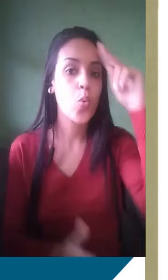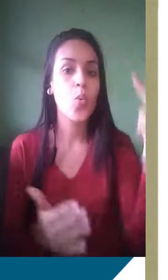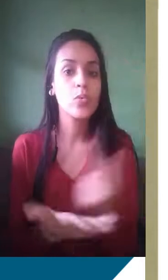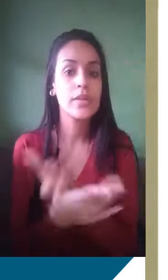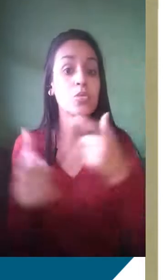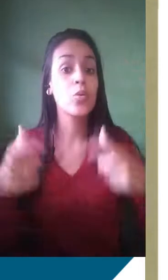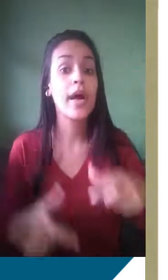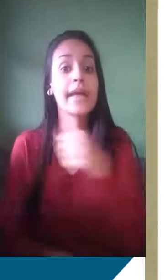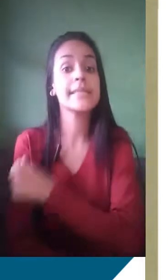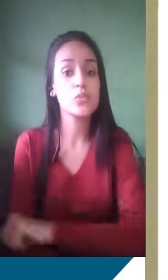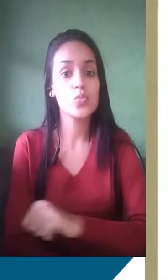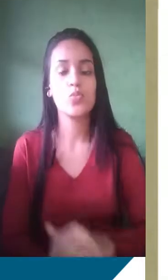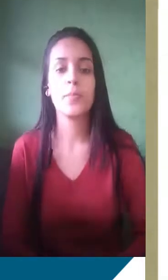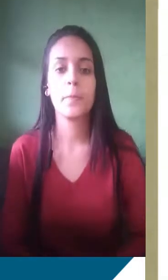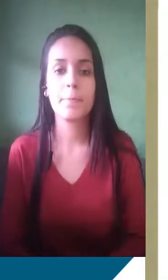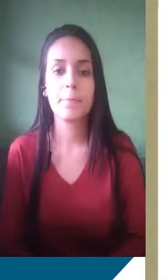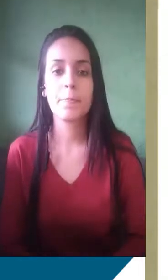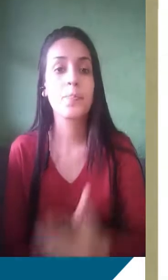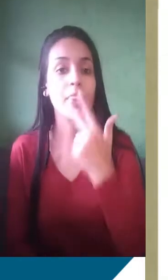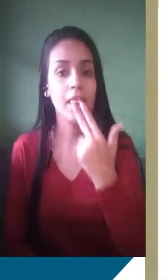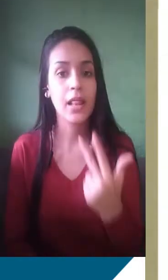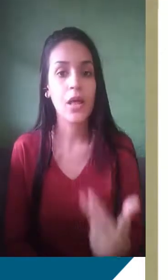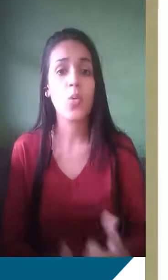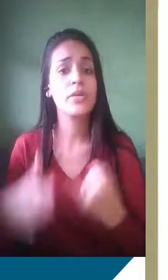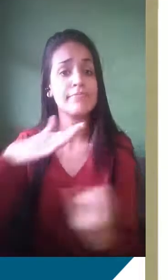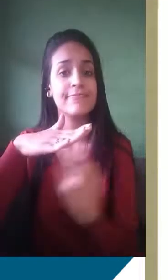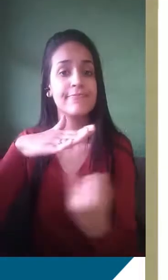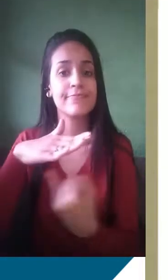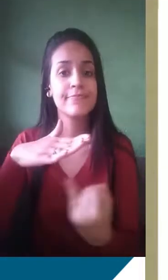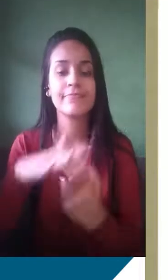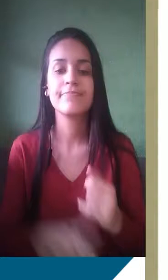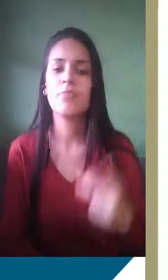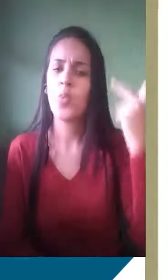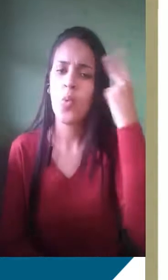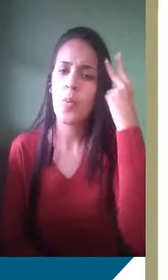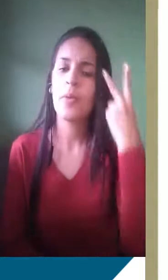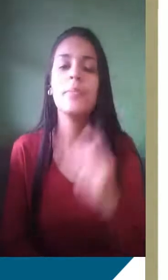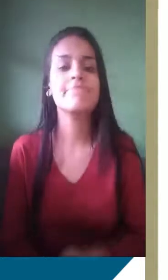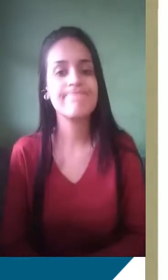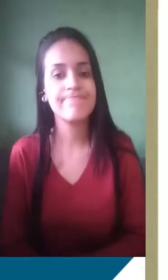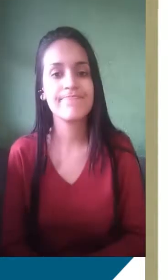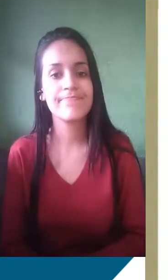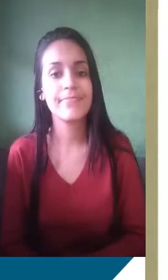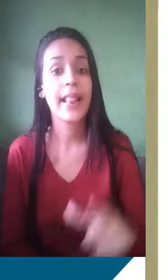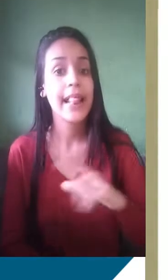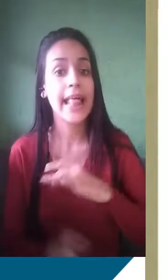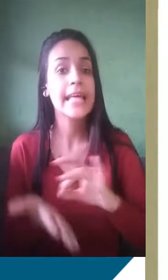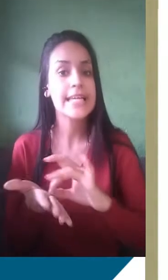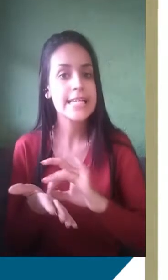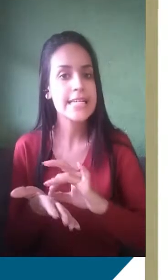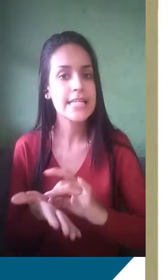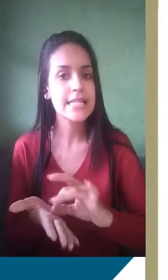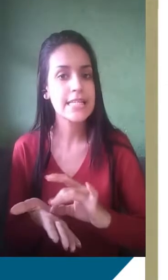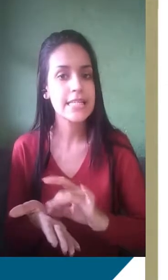Janeiro. A linguagem se aproxima à linguagem do cotidiano. Há uma denúncia social, crítica